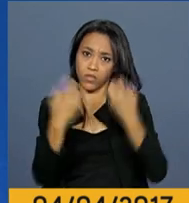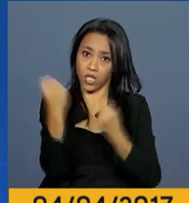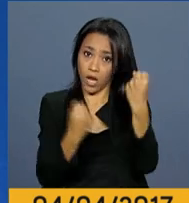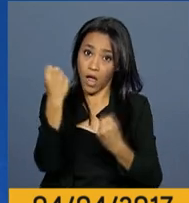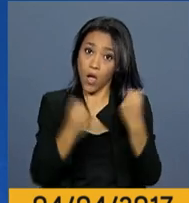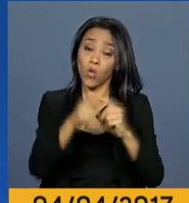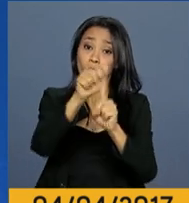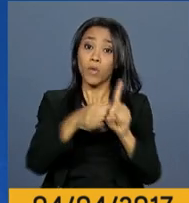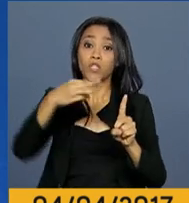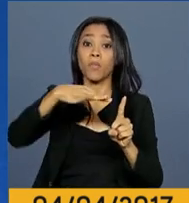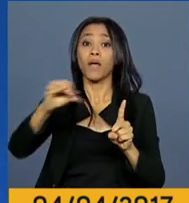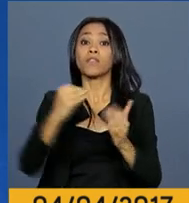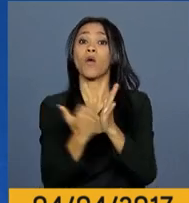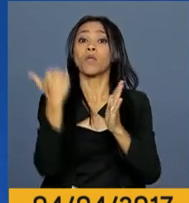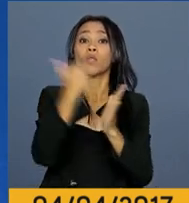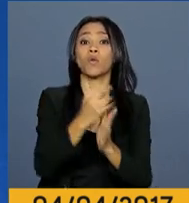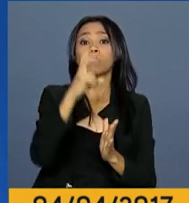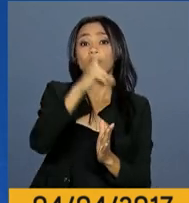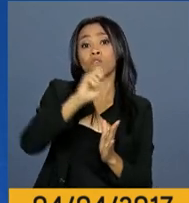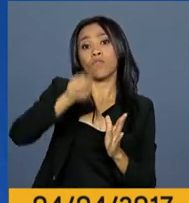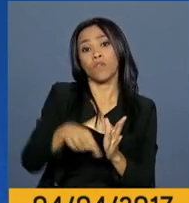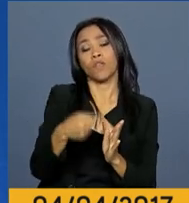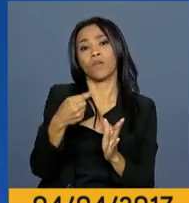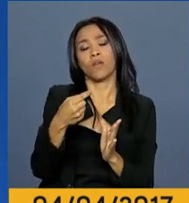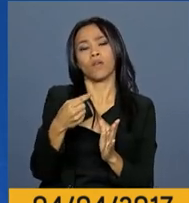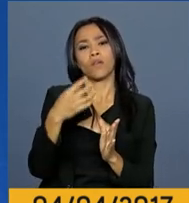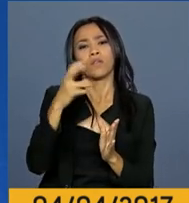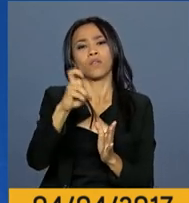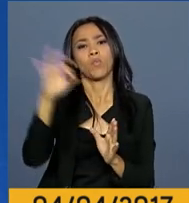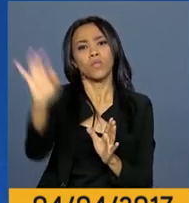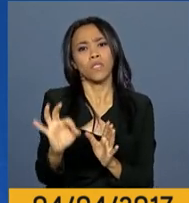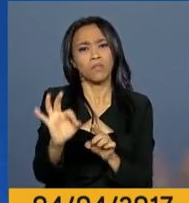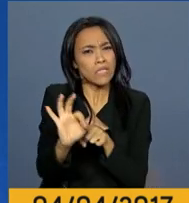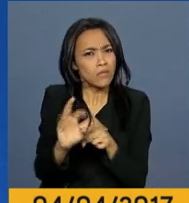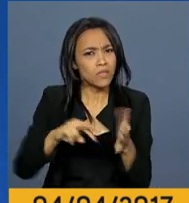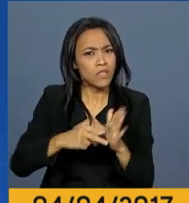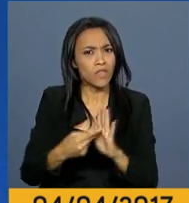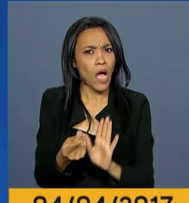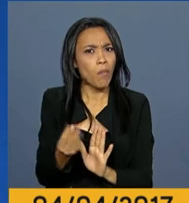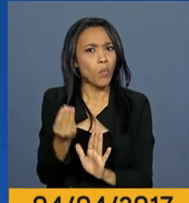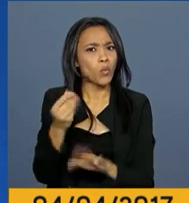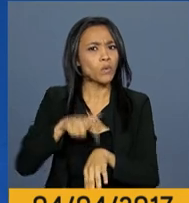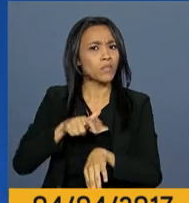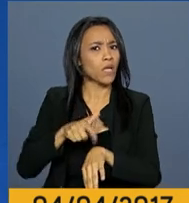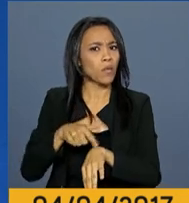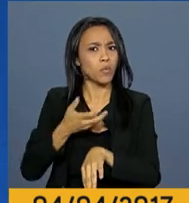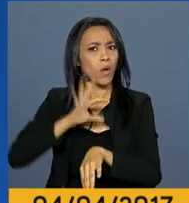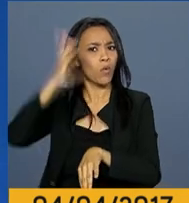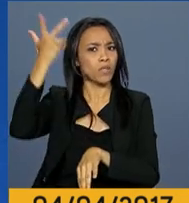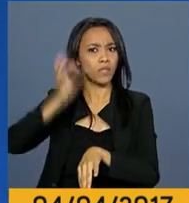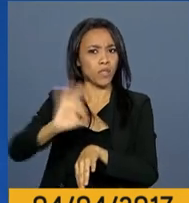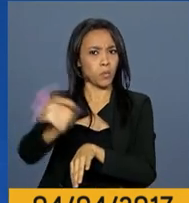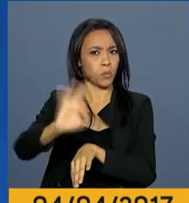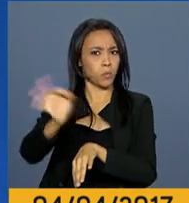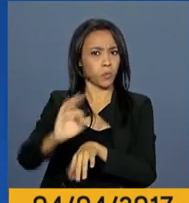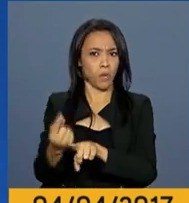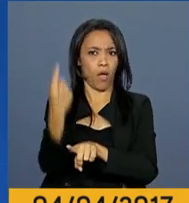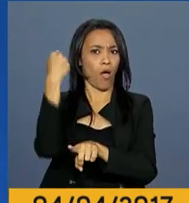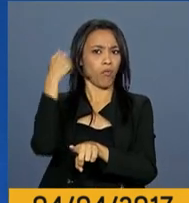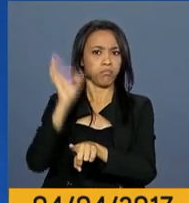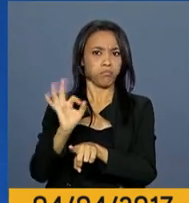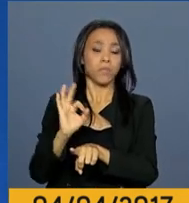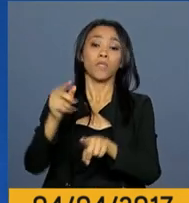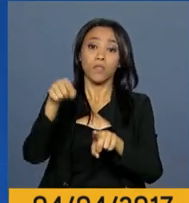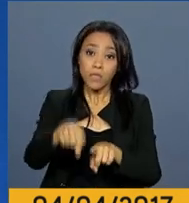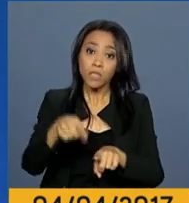aumentou 5,5% a venda de veículos, o que é um fato que há muito tempo não acontecia. Tudo isso indicando